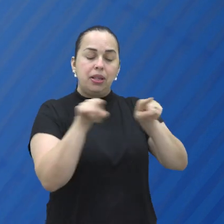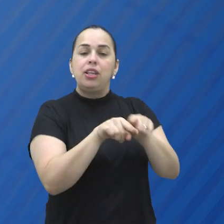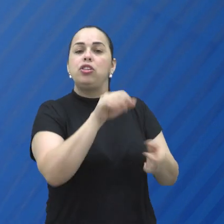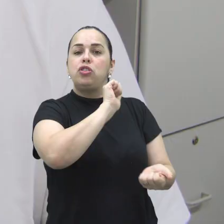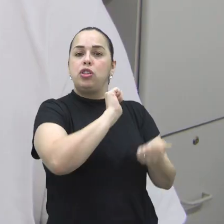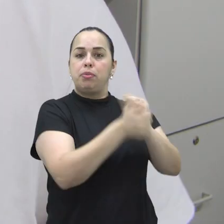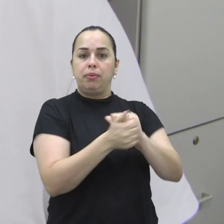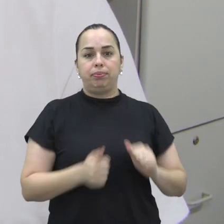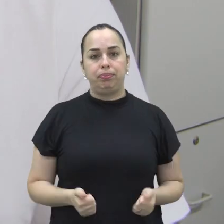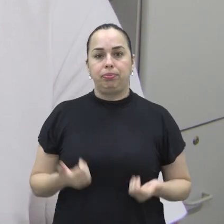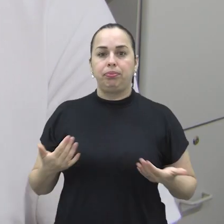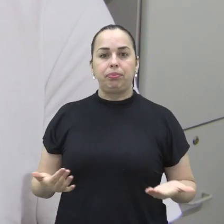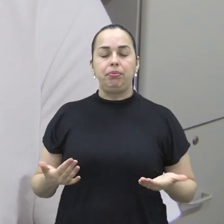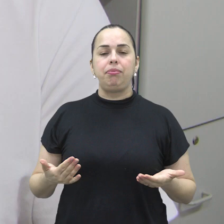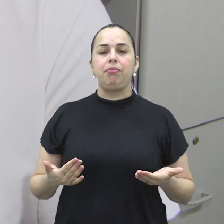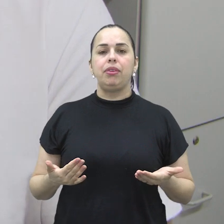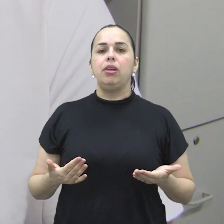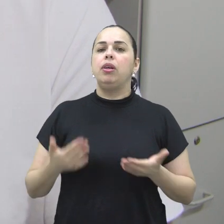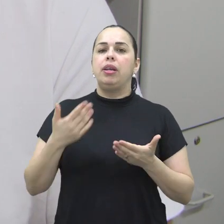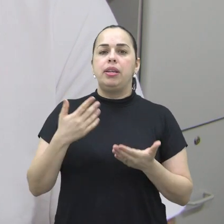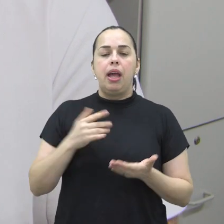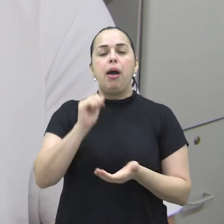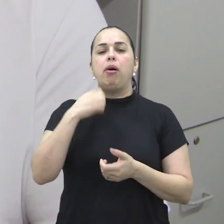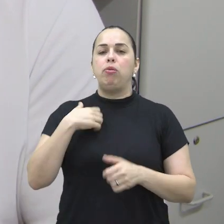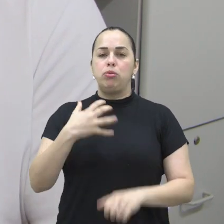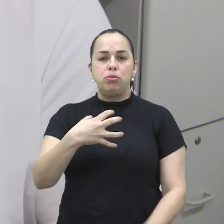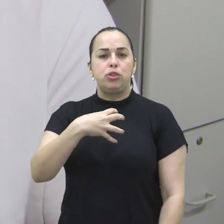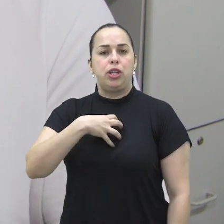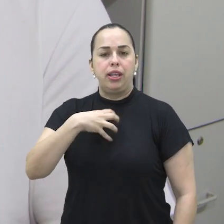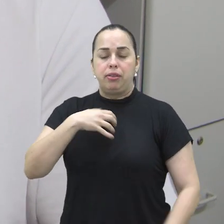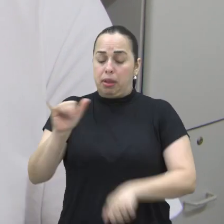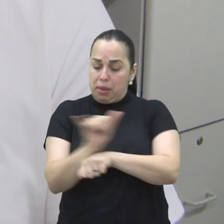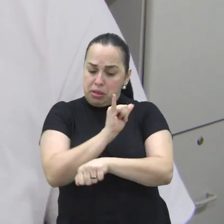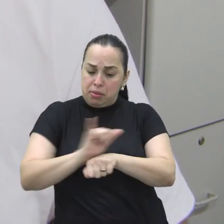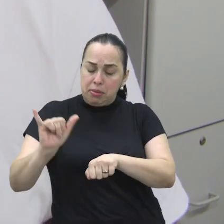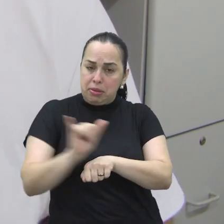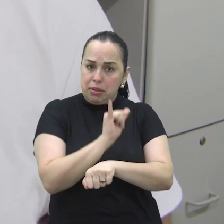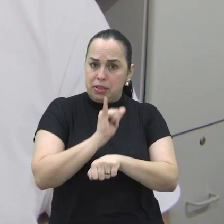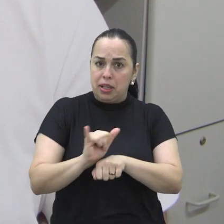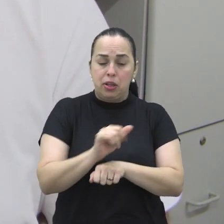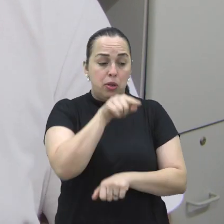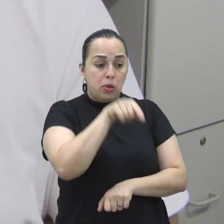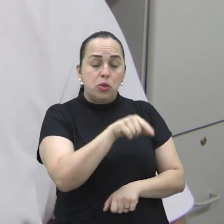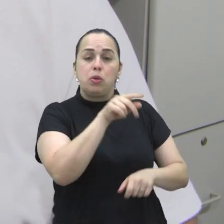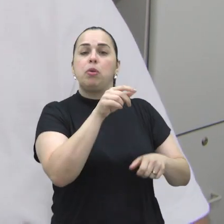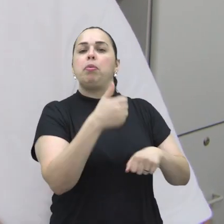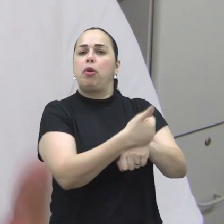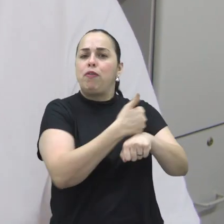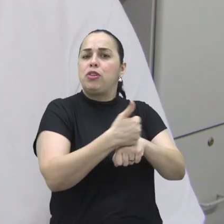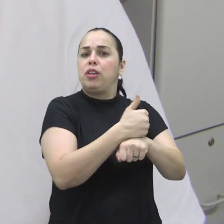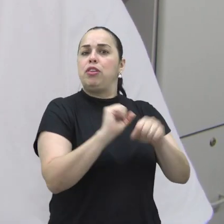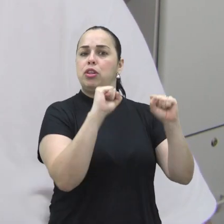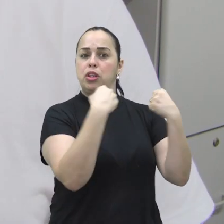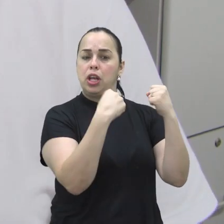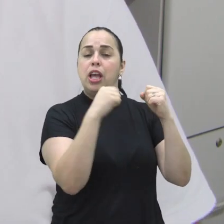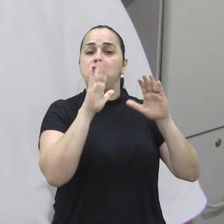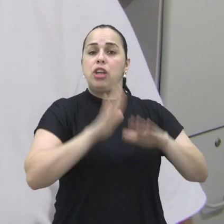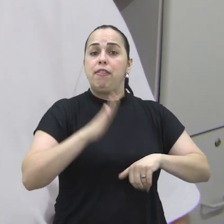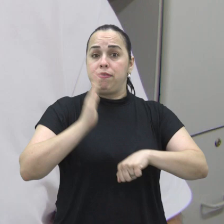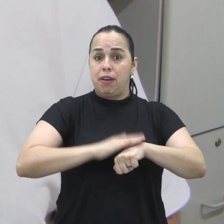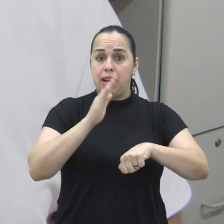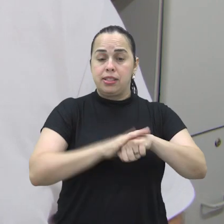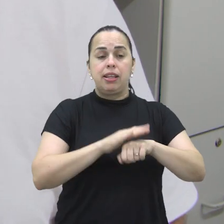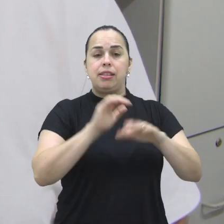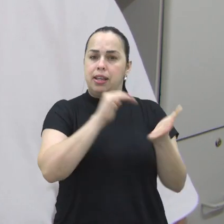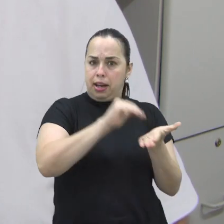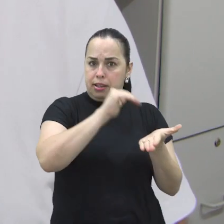esporte. Estimulação global, é um procedimento, são técnicas que os profissionais de educação física já têm aplicado através da Secretaria